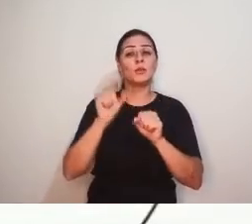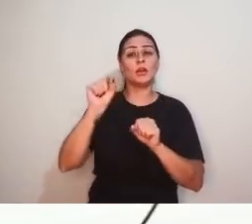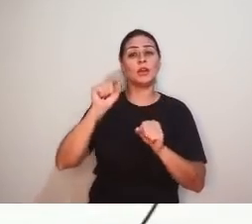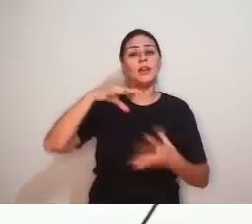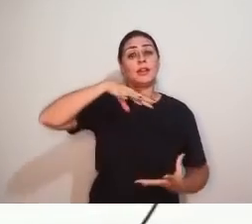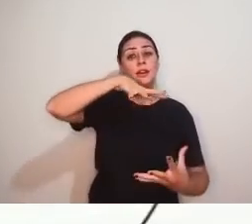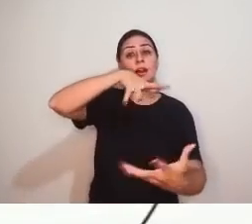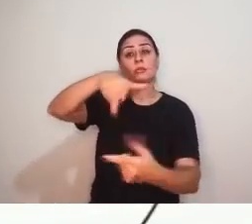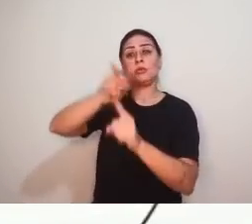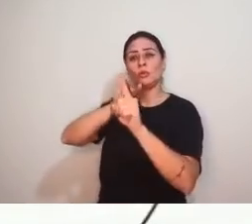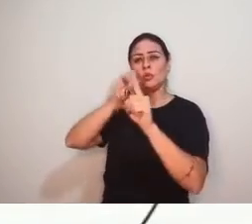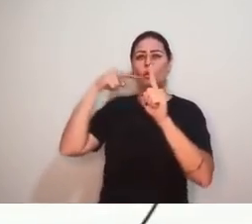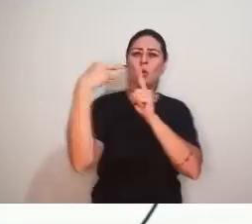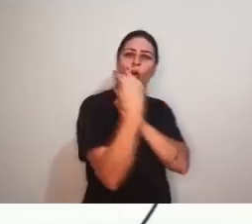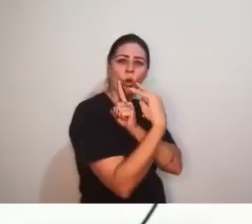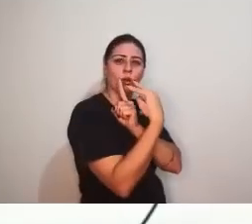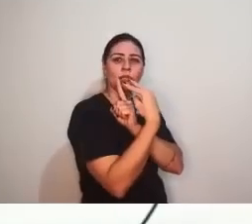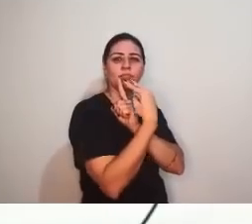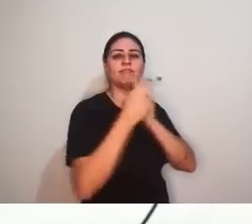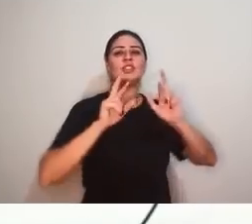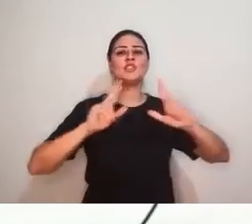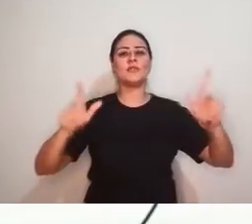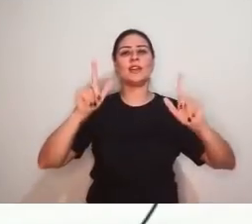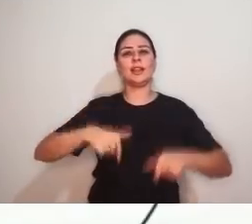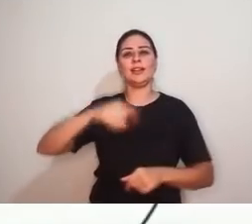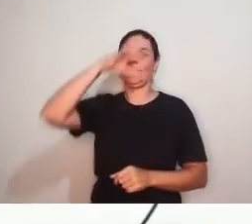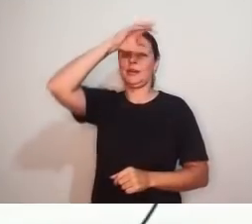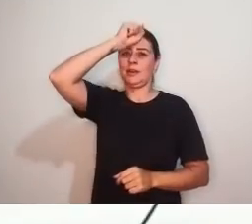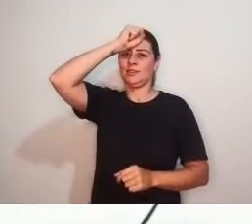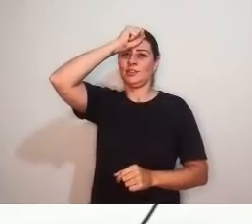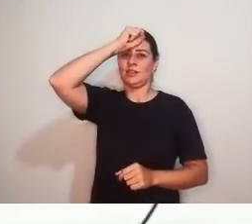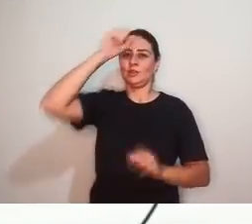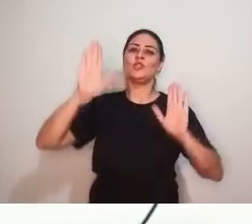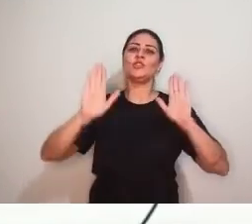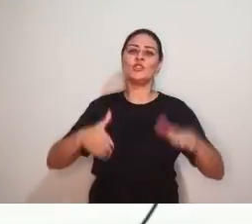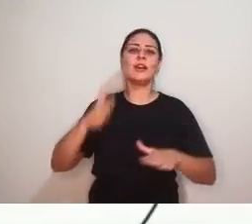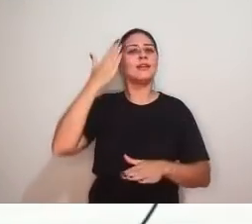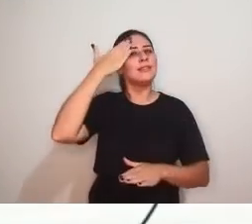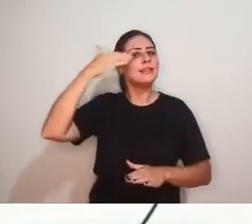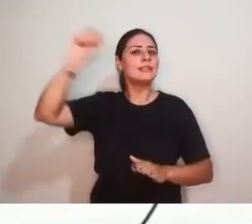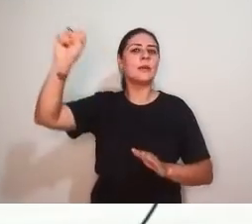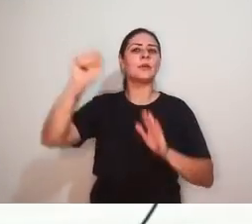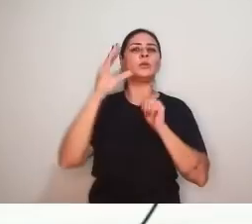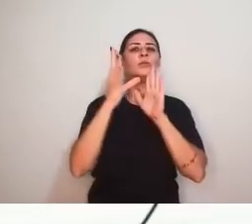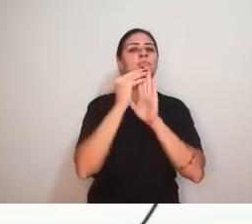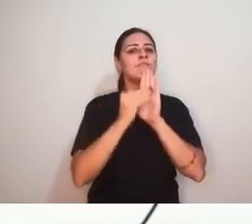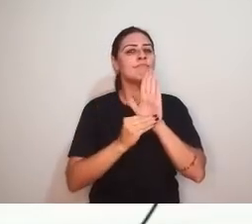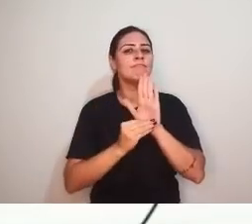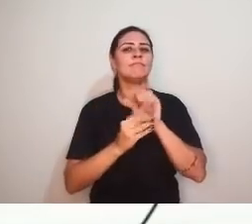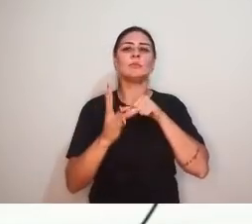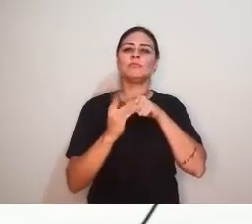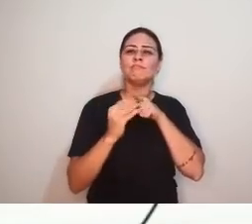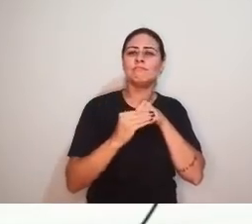Quando eu fizer isso, eu vou fazer com que ela olhe o mundo sobre um novo prisma, que é o prisma do aprendizado e do saber